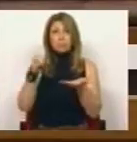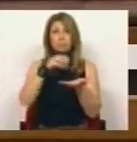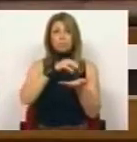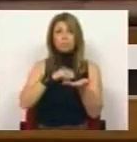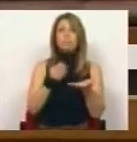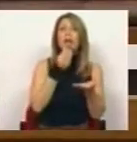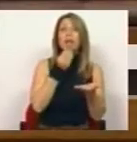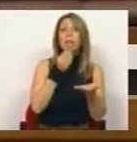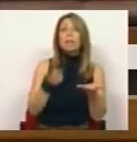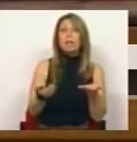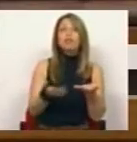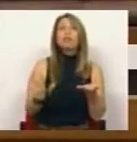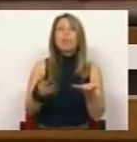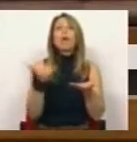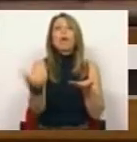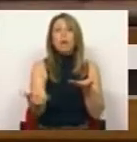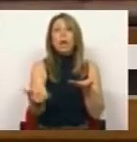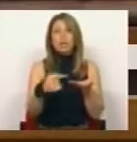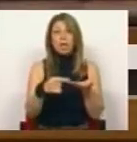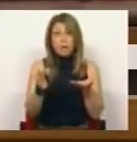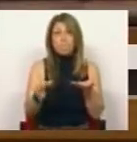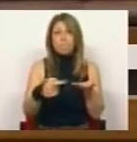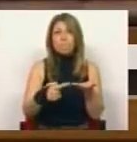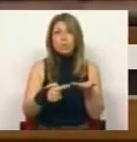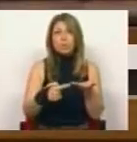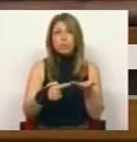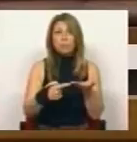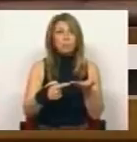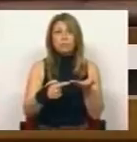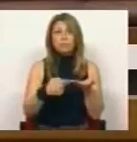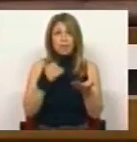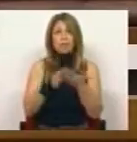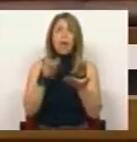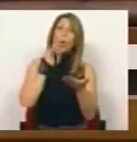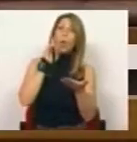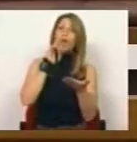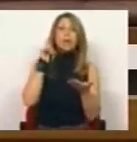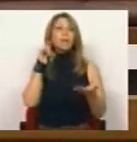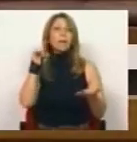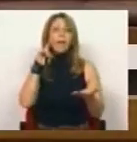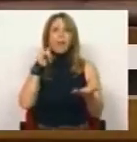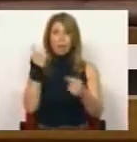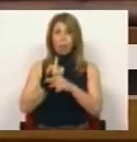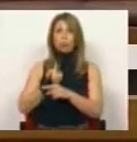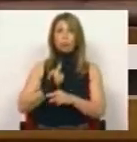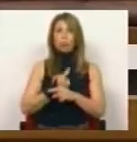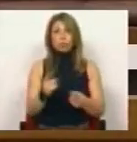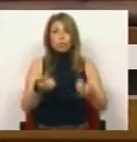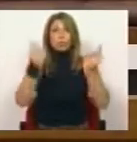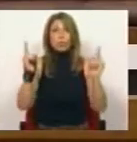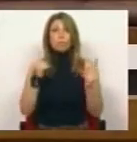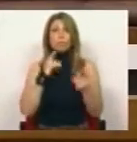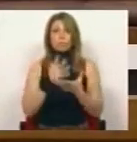alimentares e não são minimamente imprescindíveis à preservação da qualidade dos produtos, os quais são, de resto, muitas